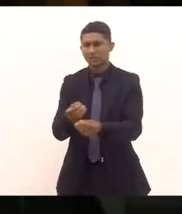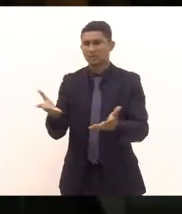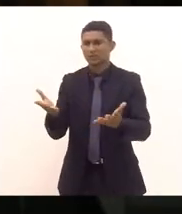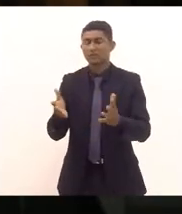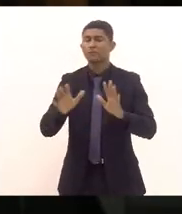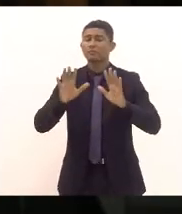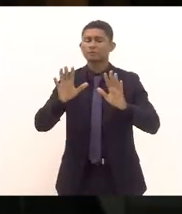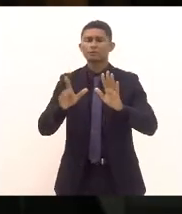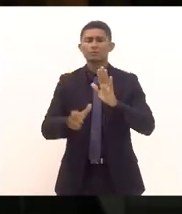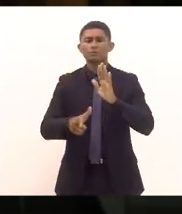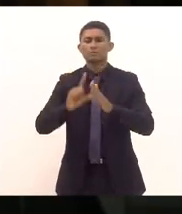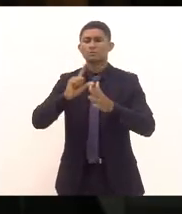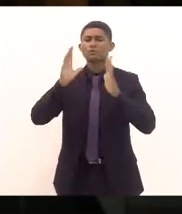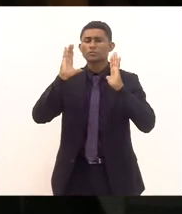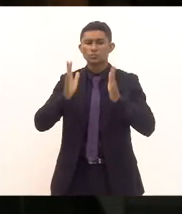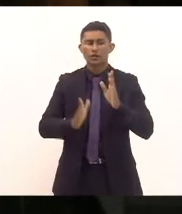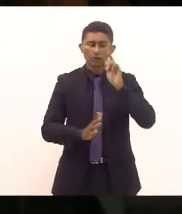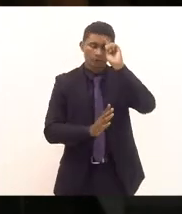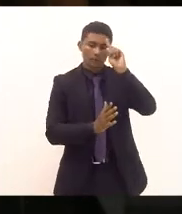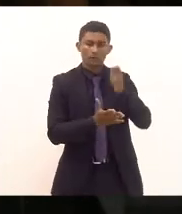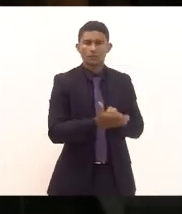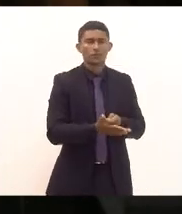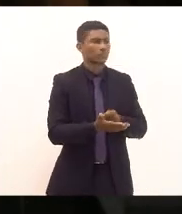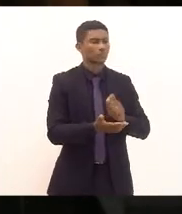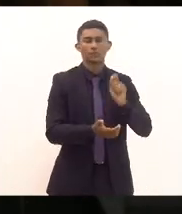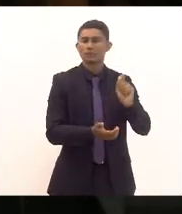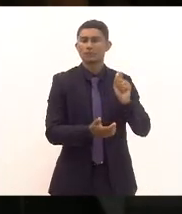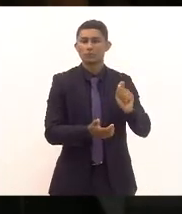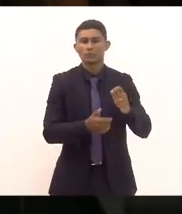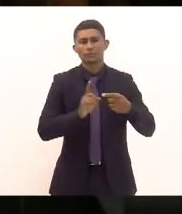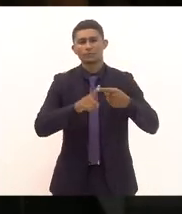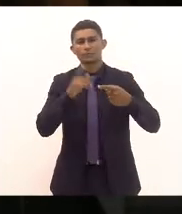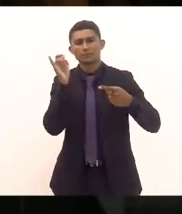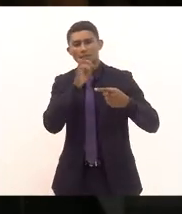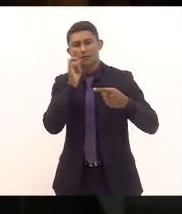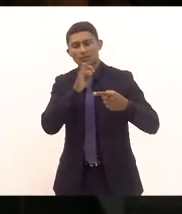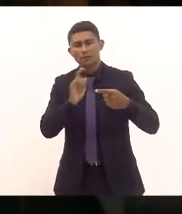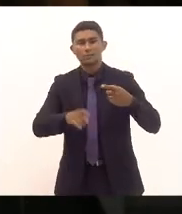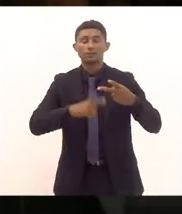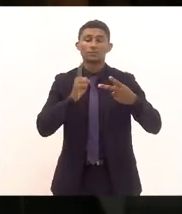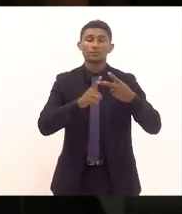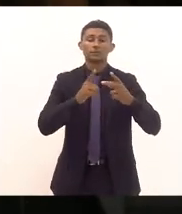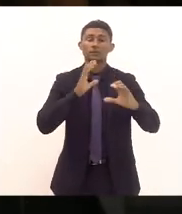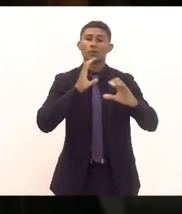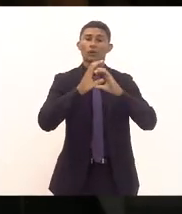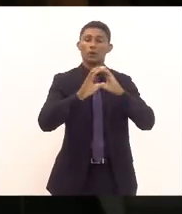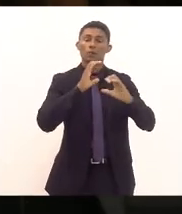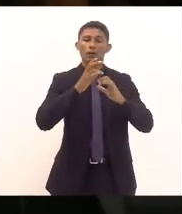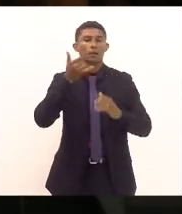já definiu o quê a energia telecomunicações